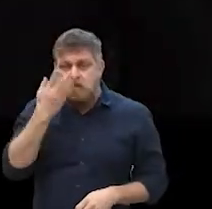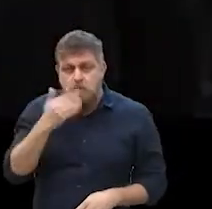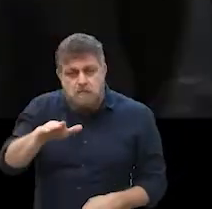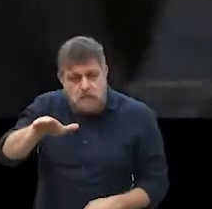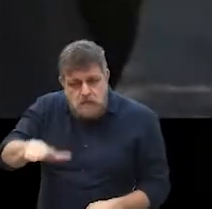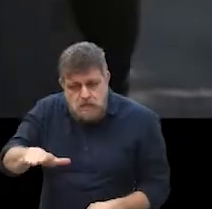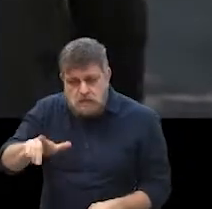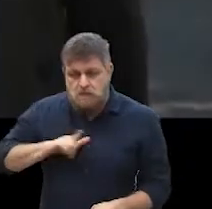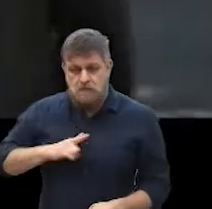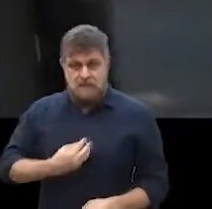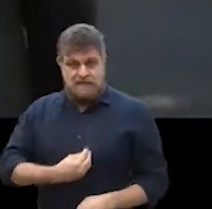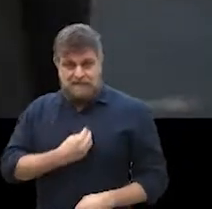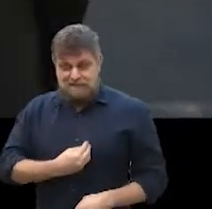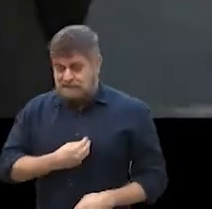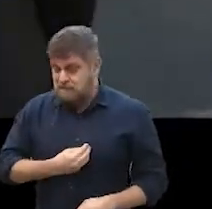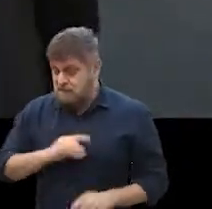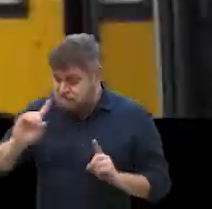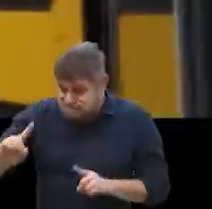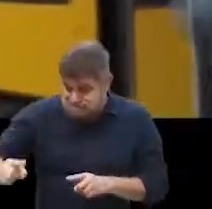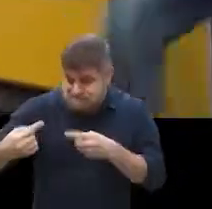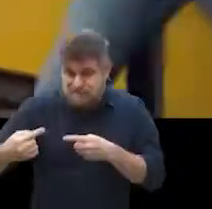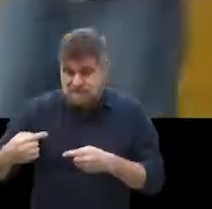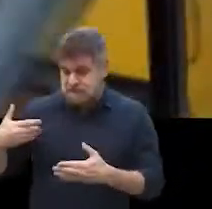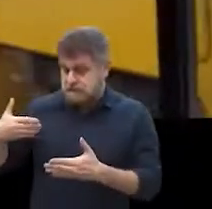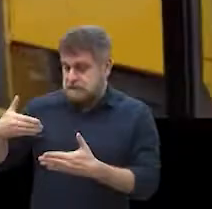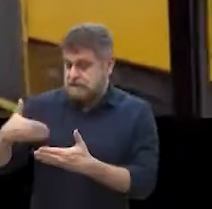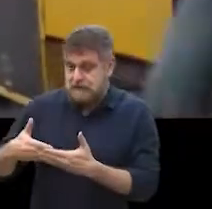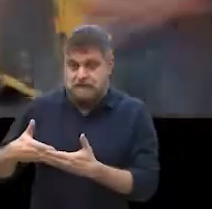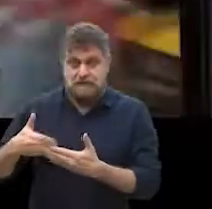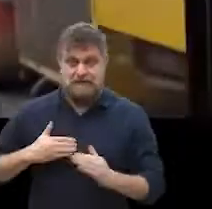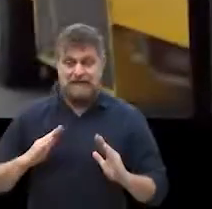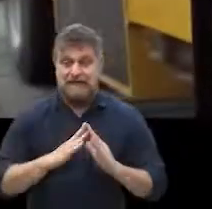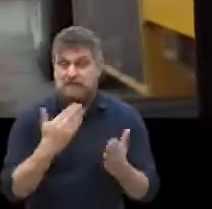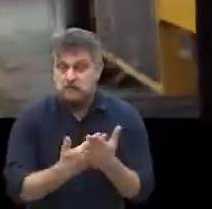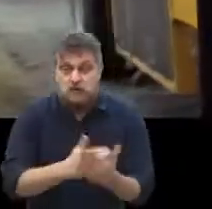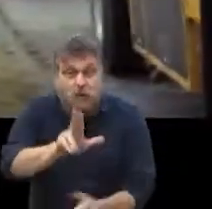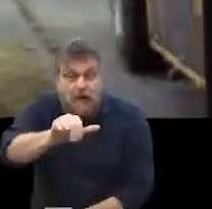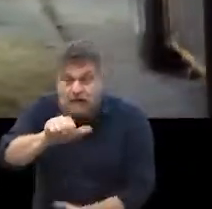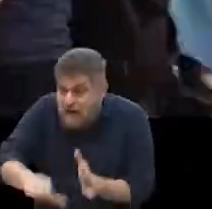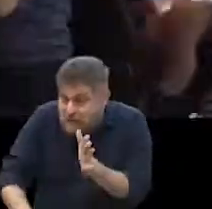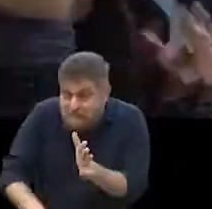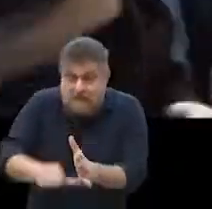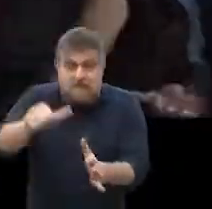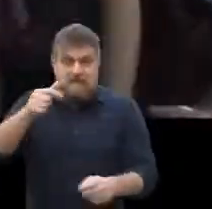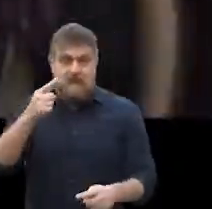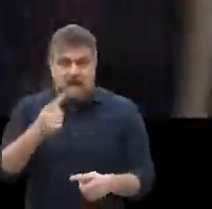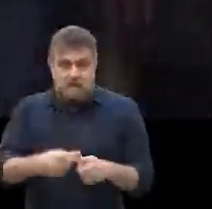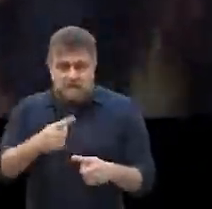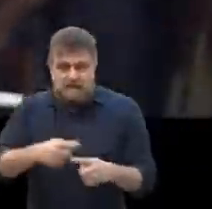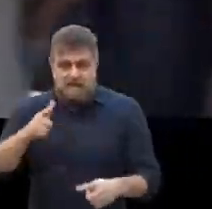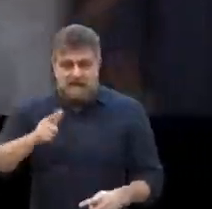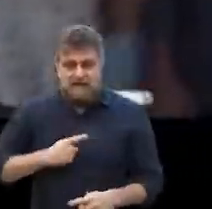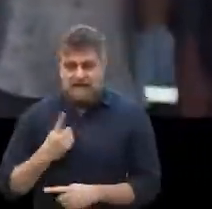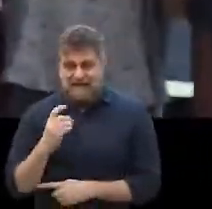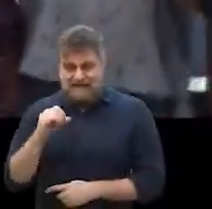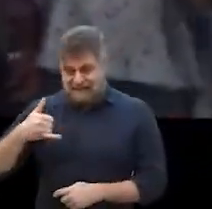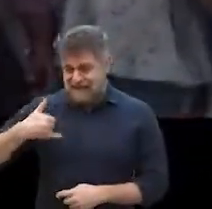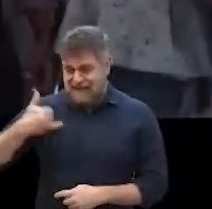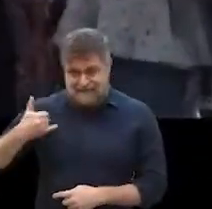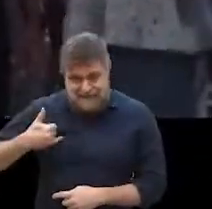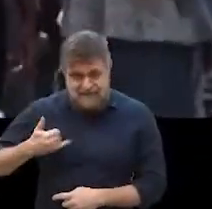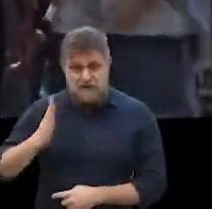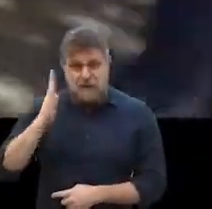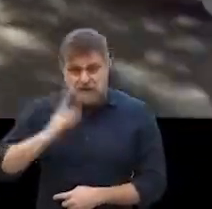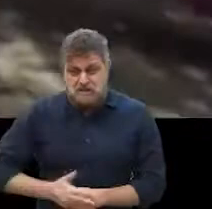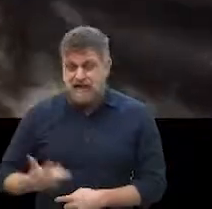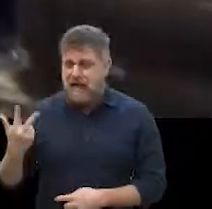Pullman, que vive seu maior desafio até então, frequentar a escola. Isso porque, com apenas 10 anos, ele já